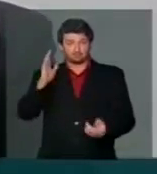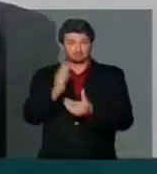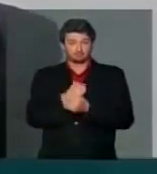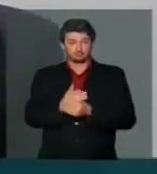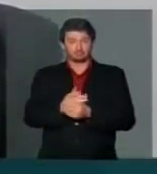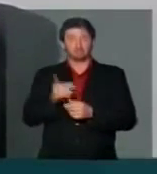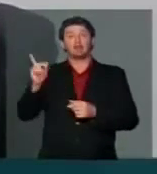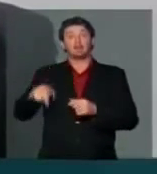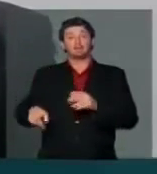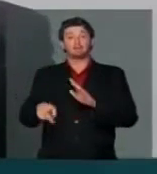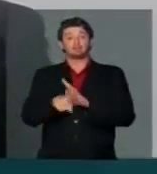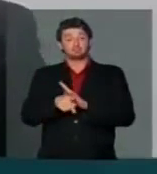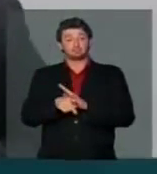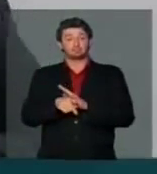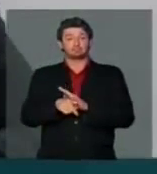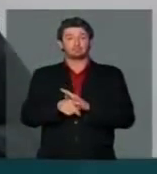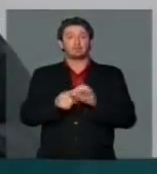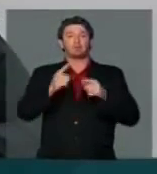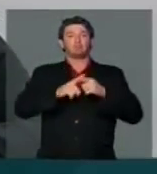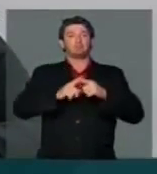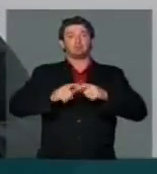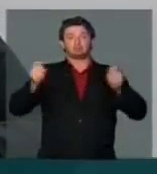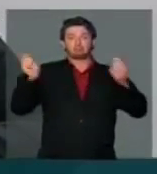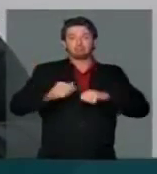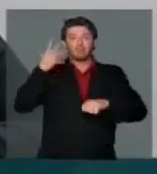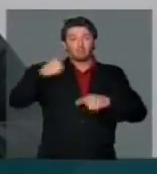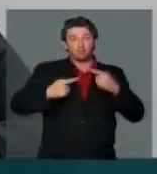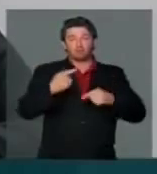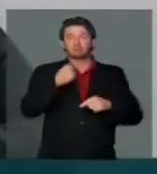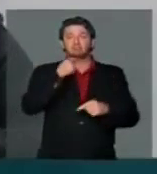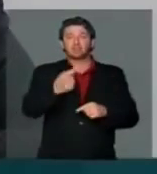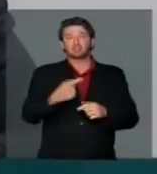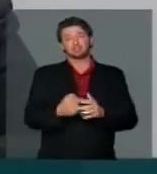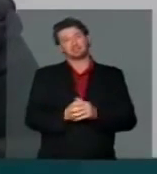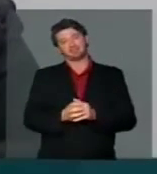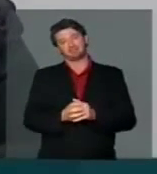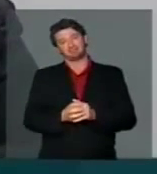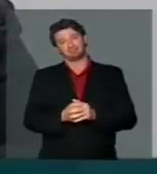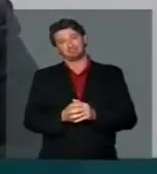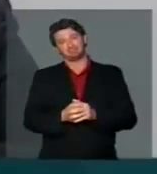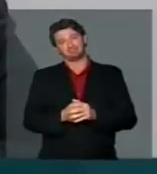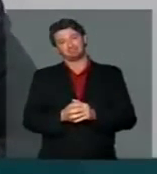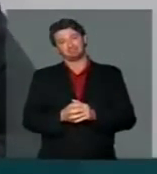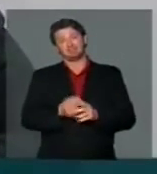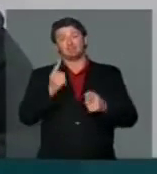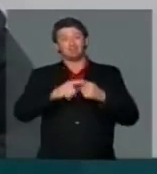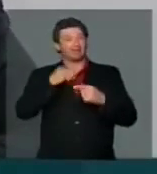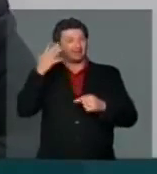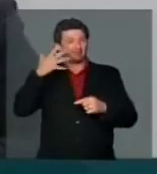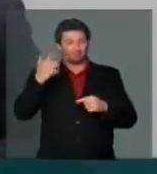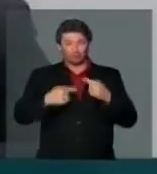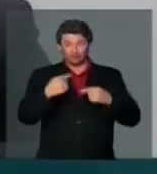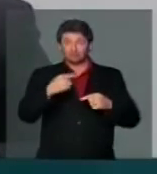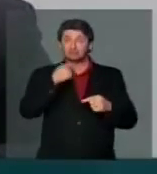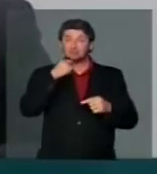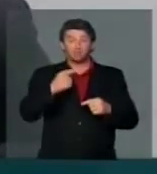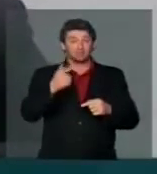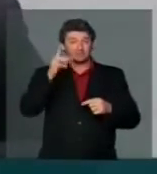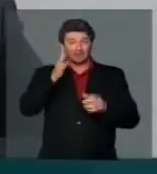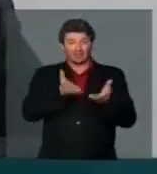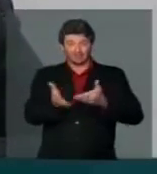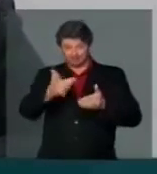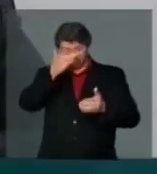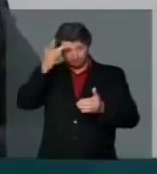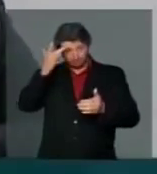judicialização é produto da não efetivação da política. Ela é um desdobramento da não efetivação da política. E a não efetivação